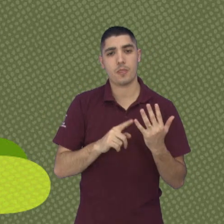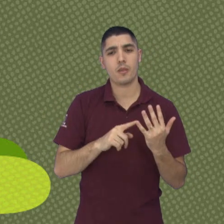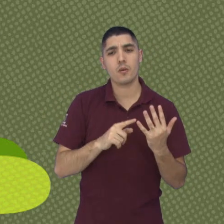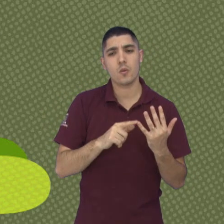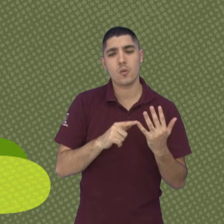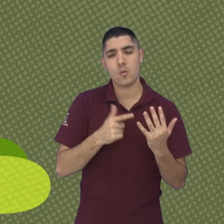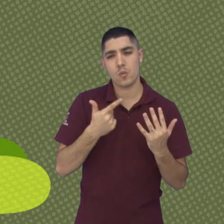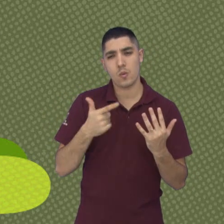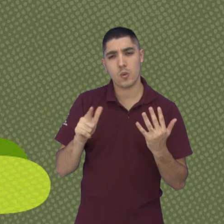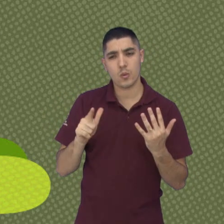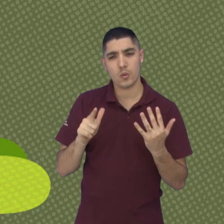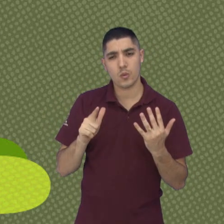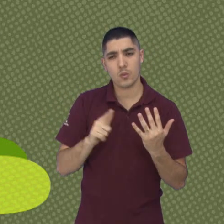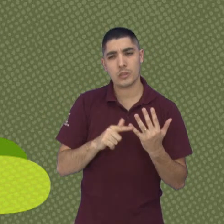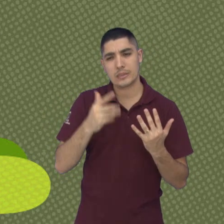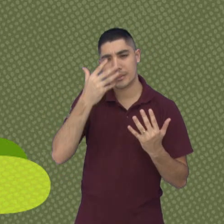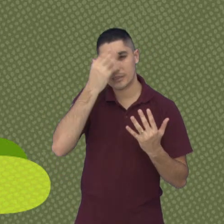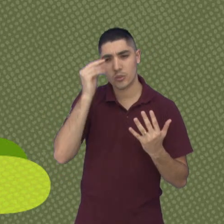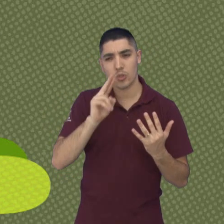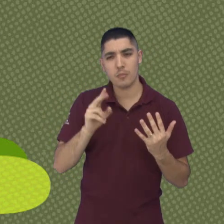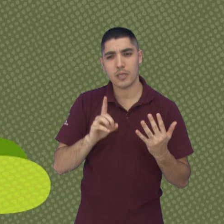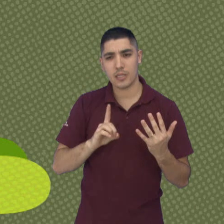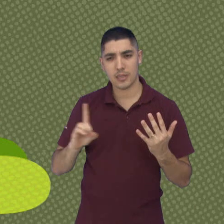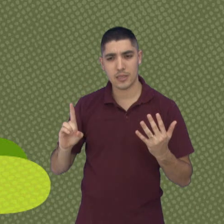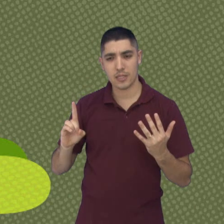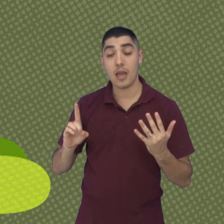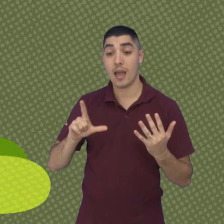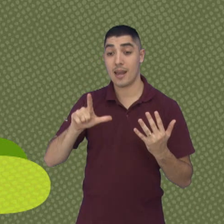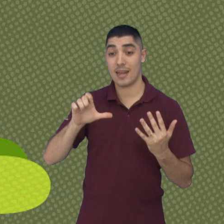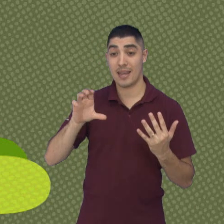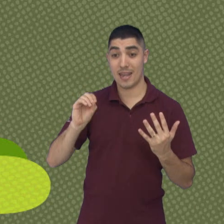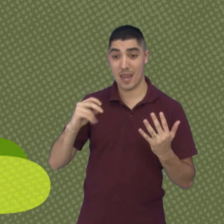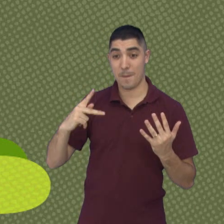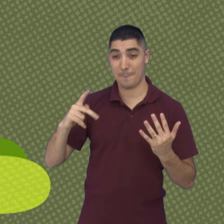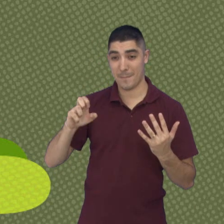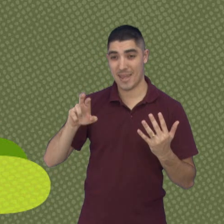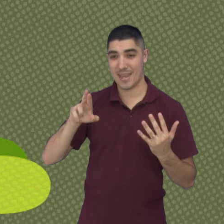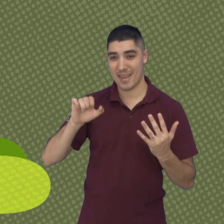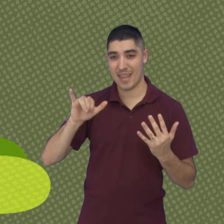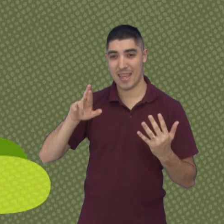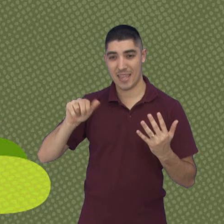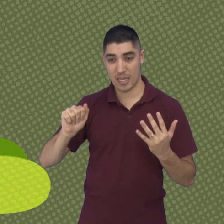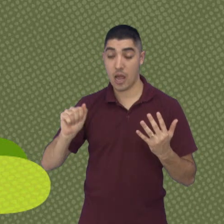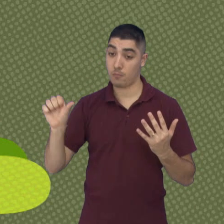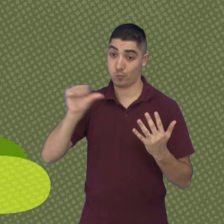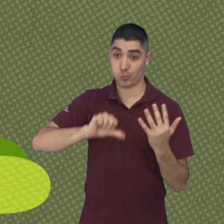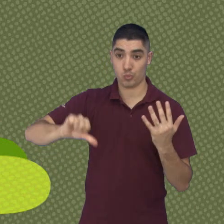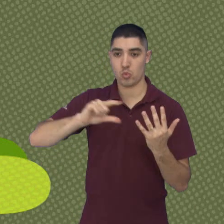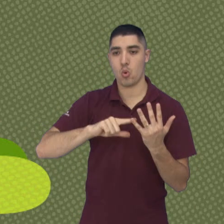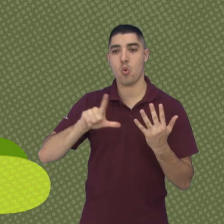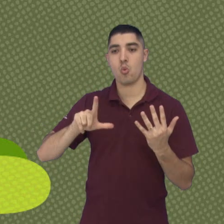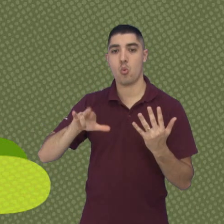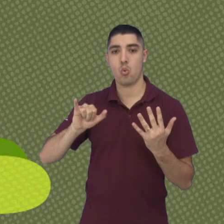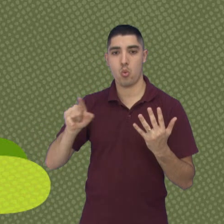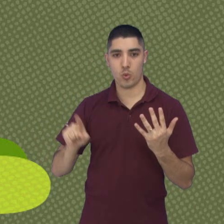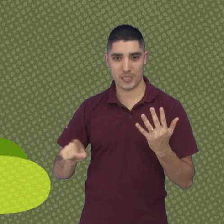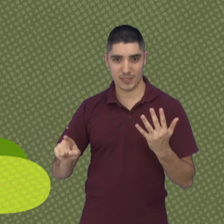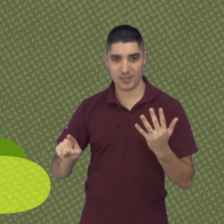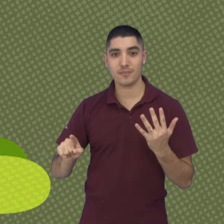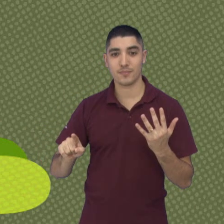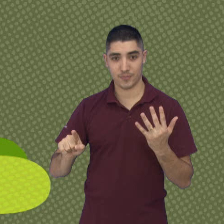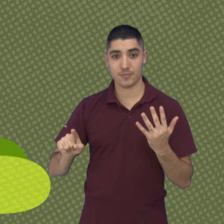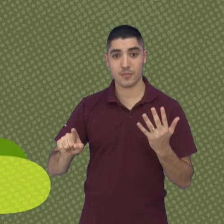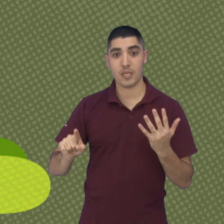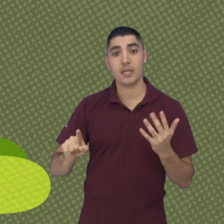do... Esqueci o lateral direito. Léo Pereira. Era o Léo Pereira. Já vai entrar o Luiz Roberto. E no lugar do